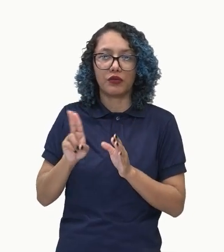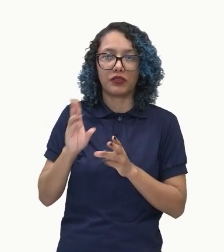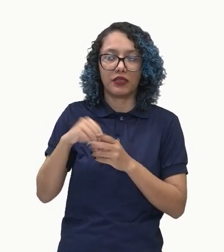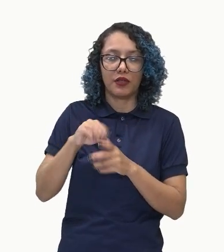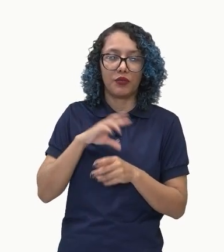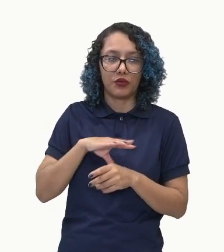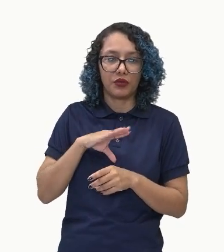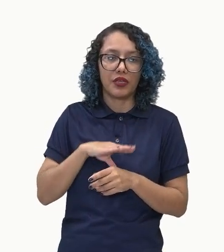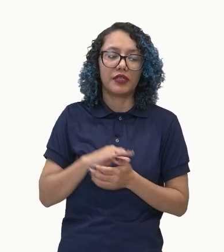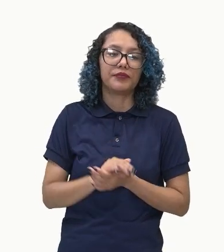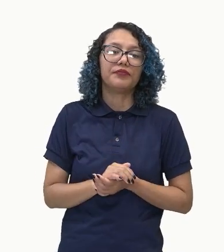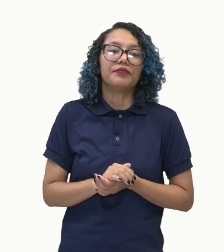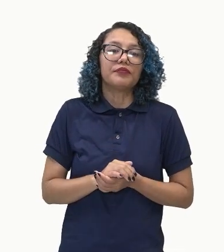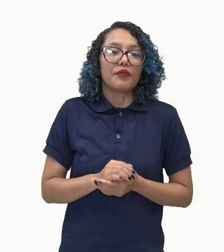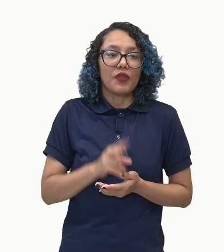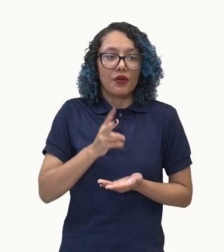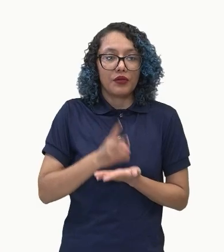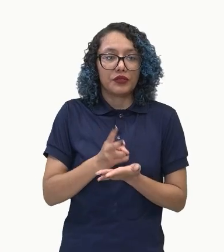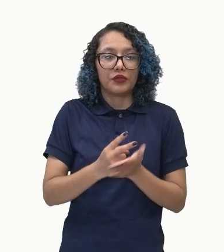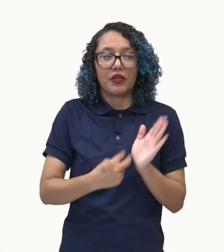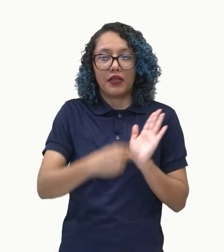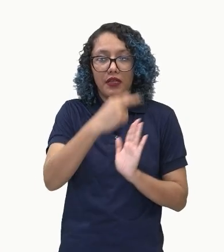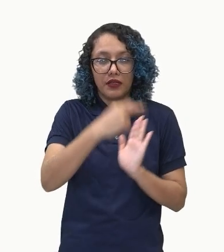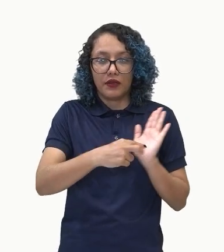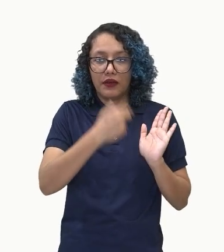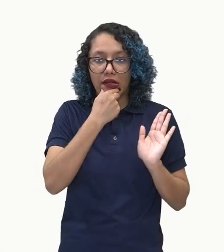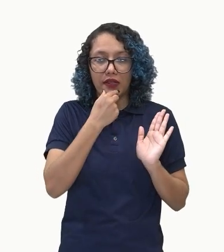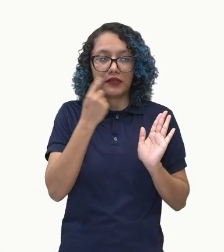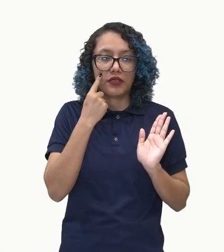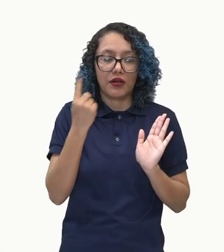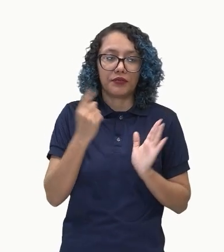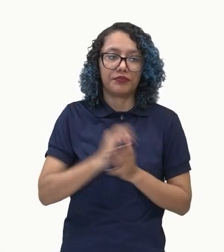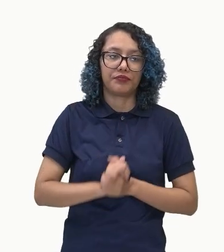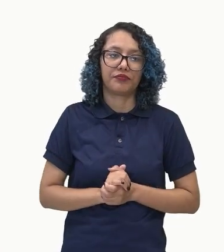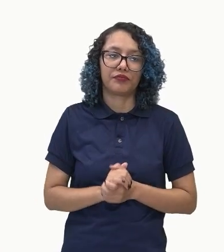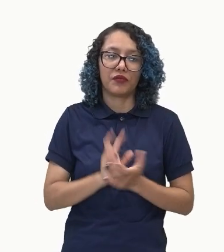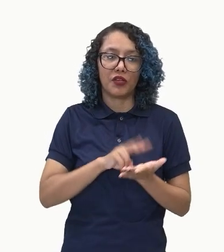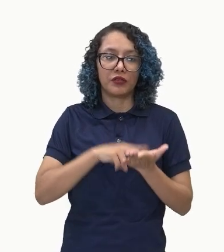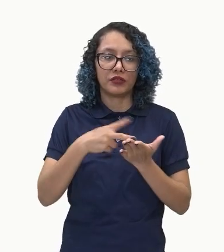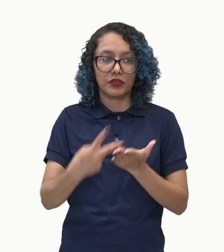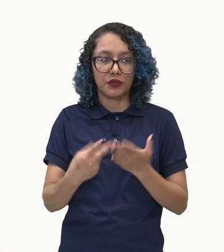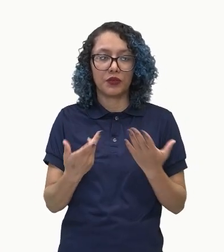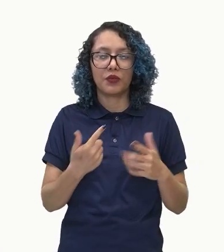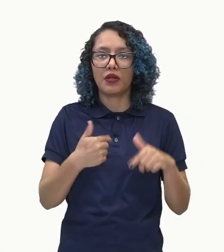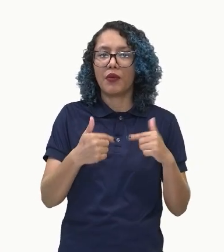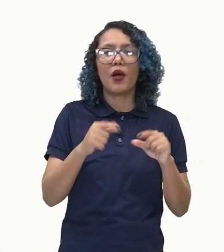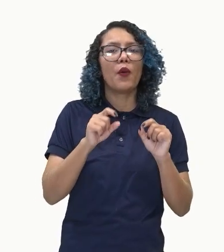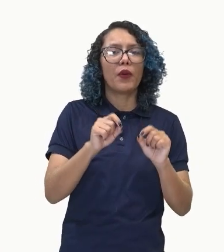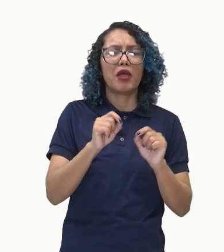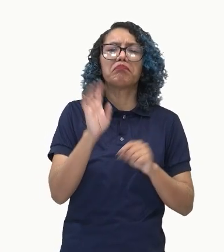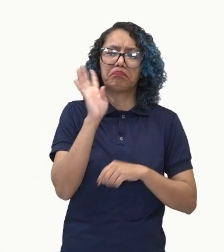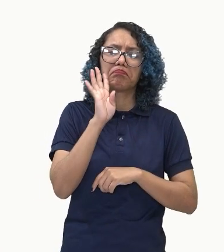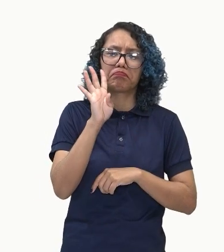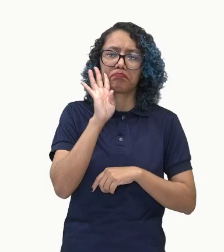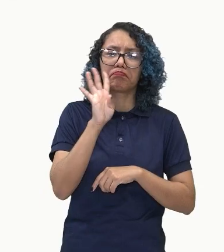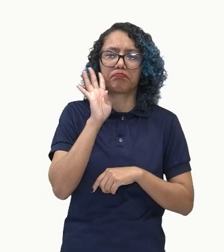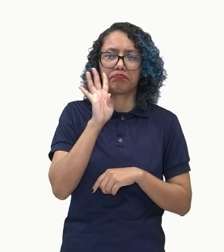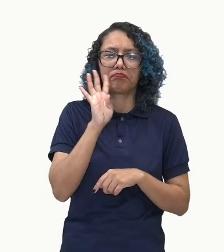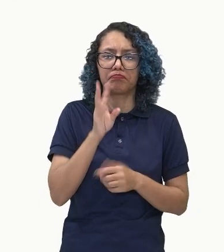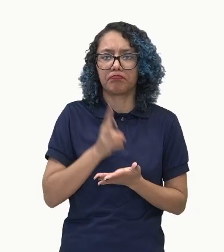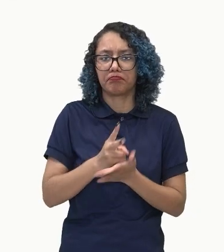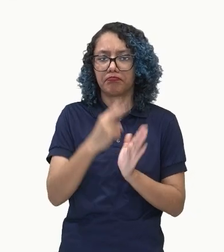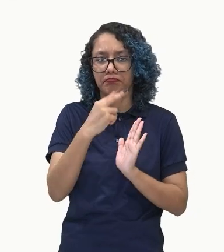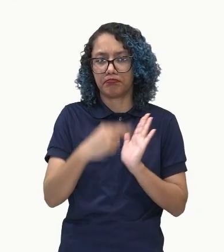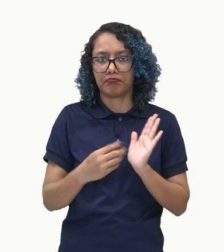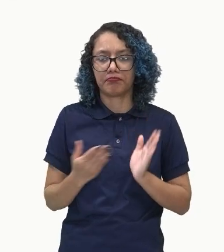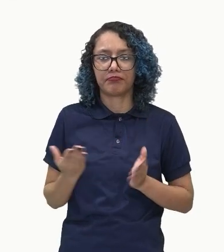trabalho é legal. Esse trabalho, job, né, trabalho, é legal. These designers create